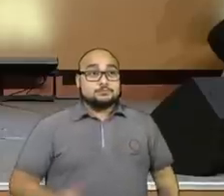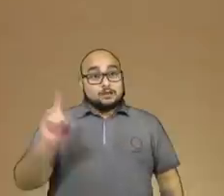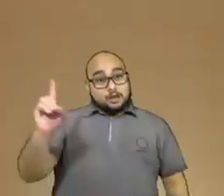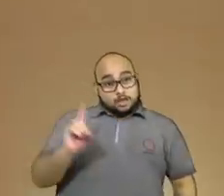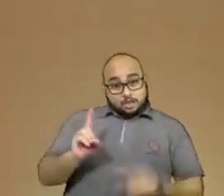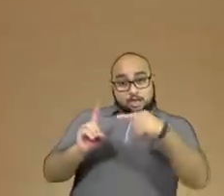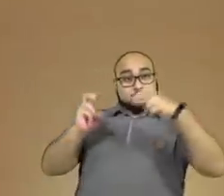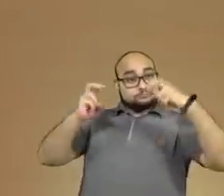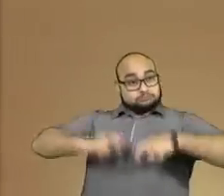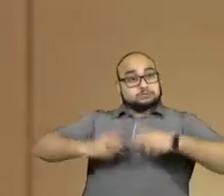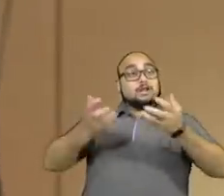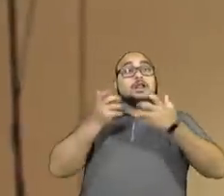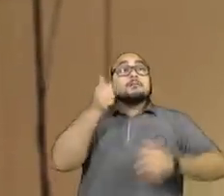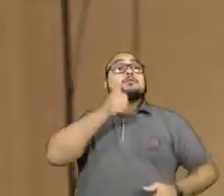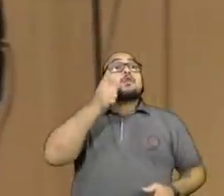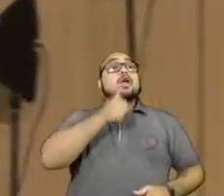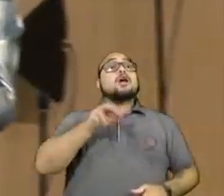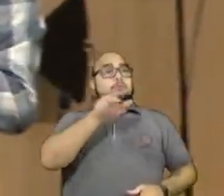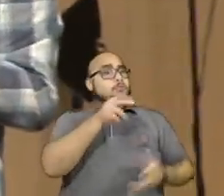falei, pois não, minha irmã.